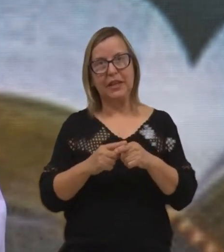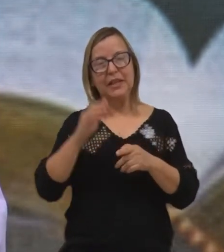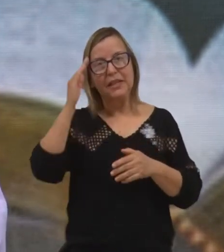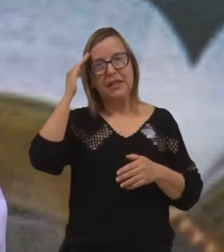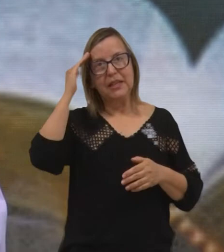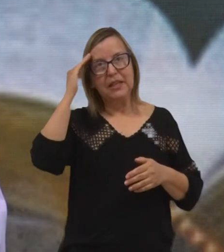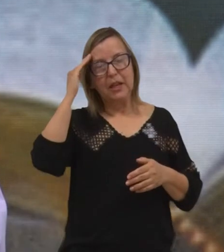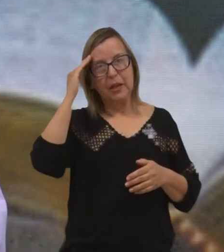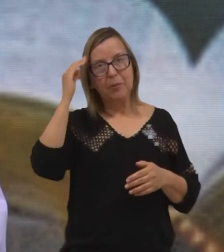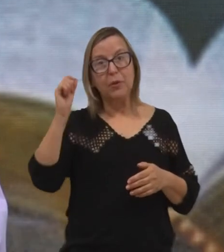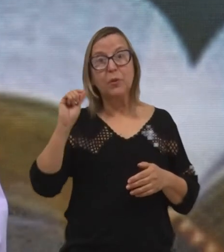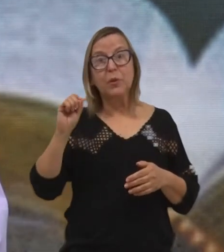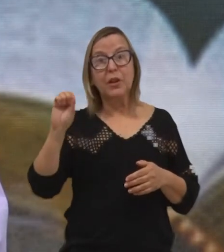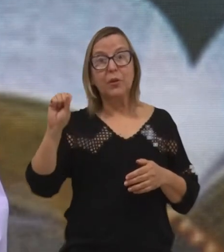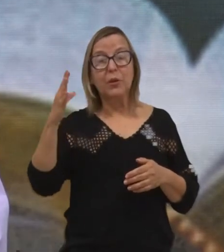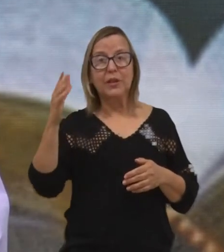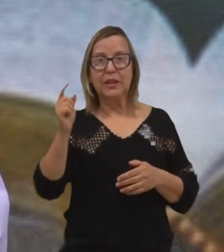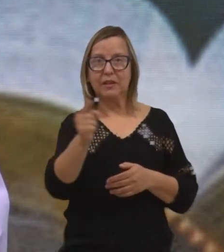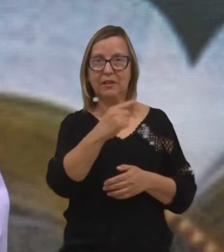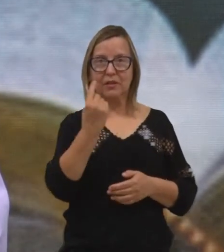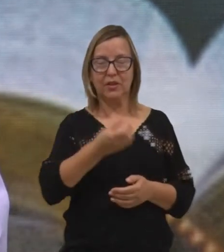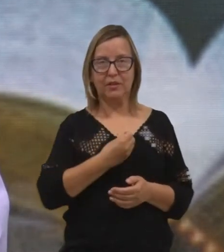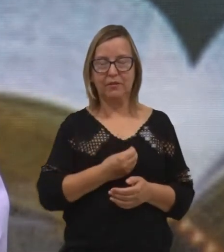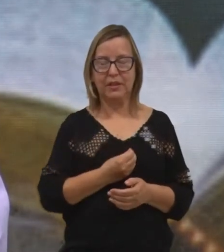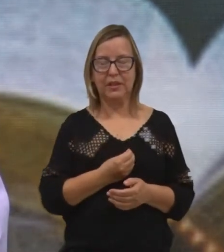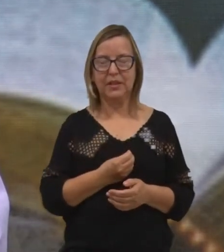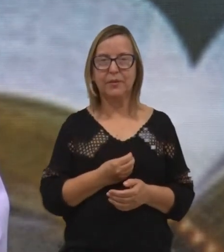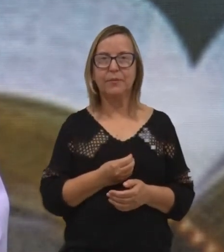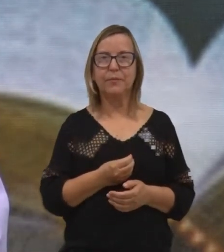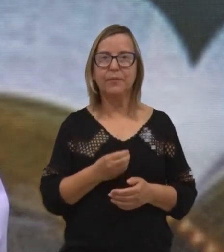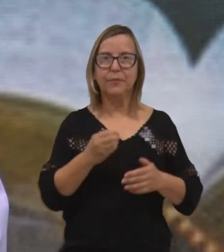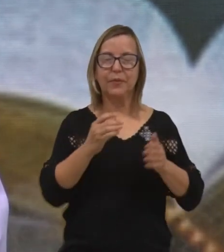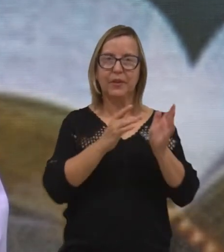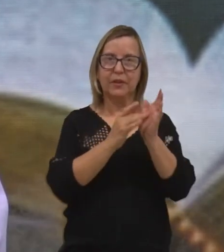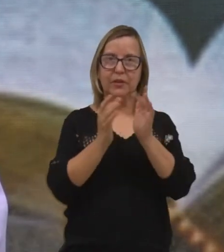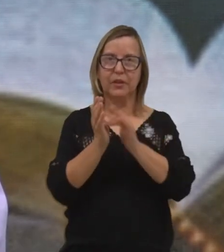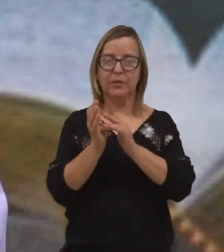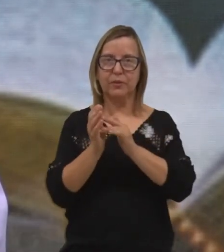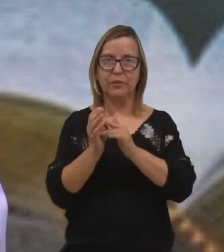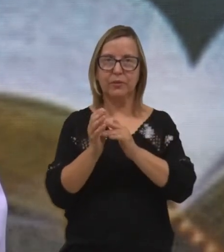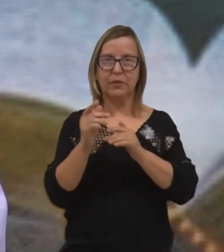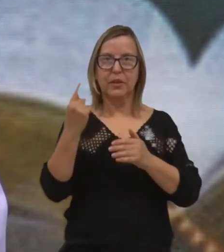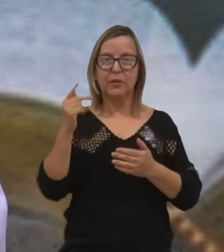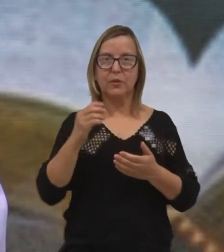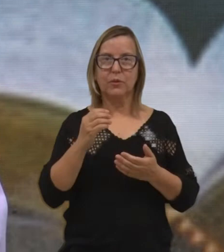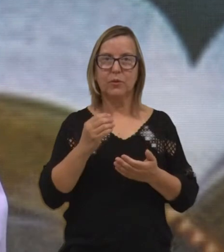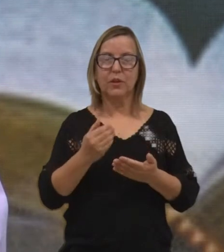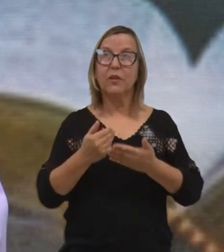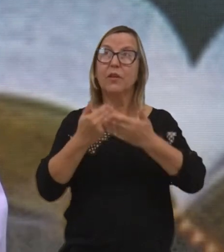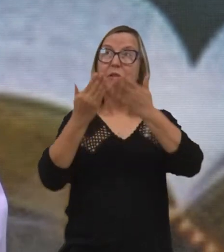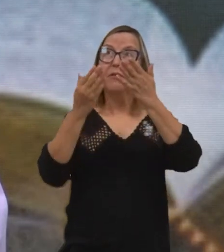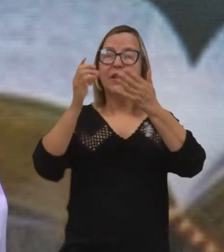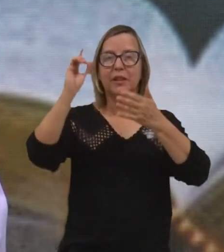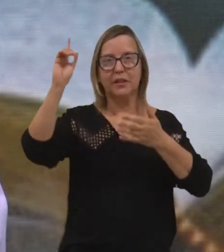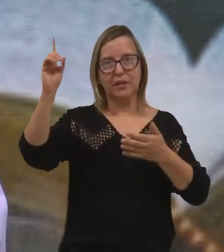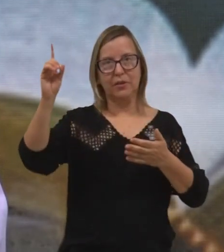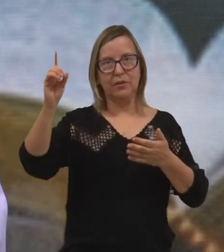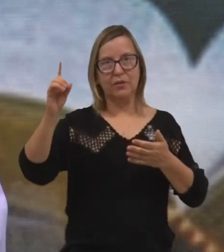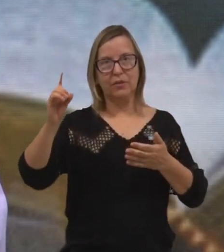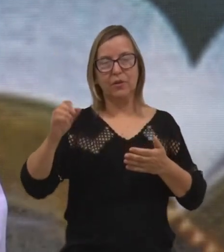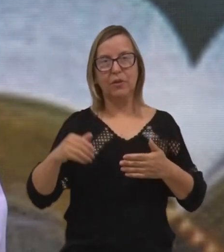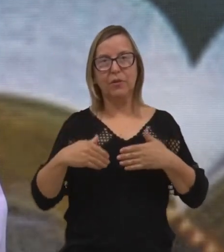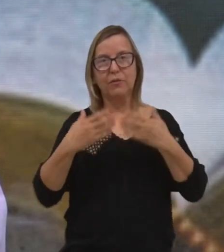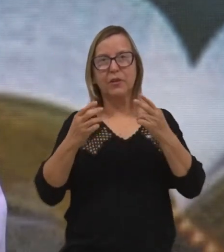realidade. E Ele, na sua oferta a Deus, Ele ofereceu